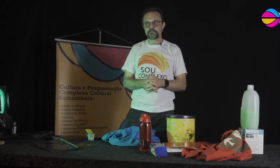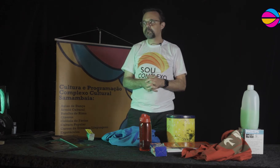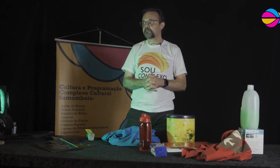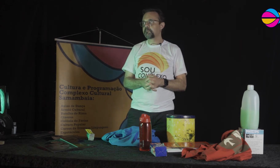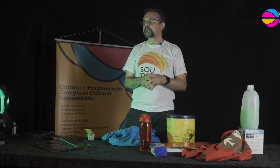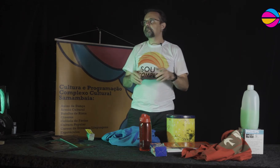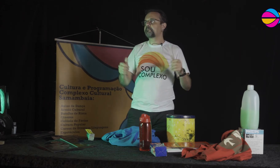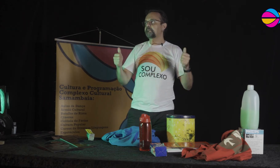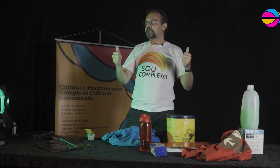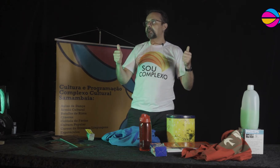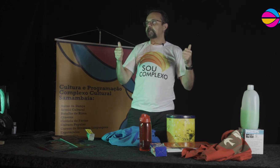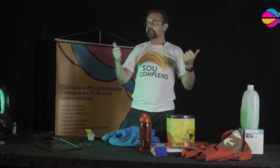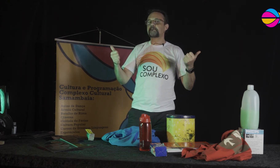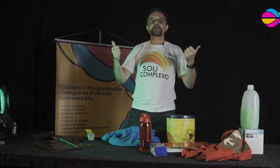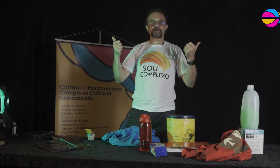comportar.